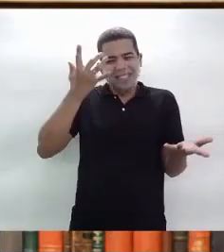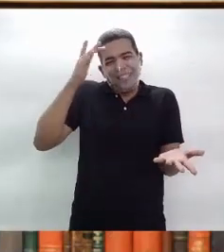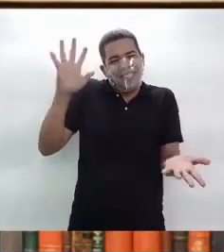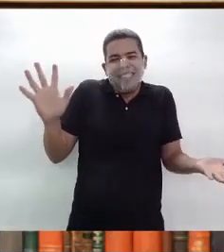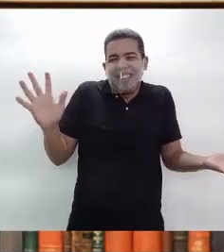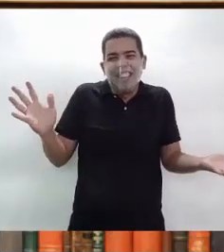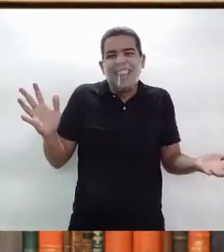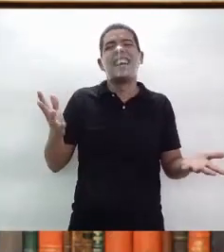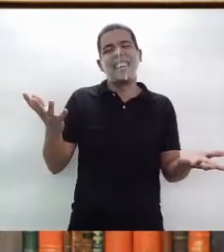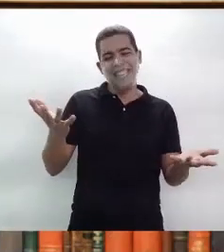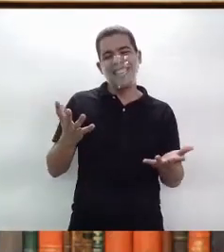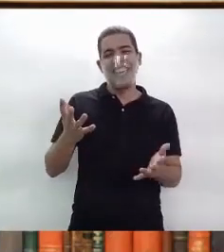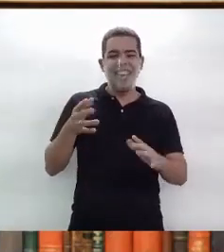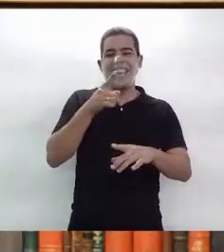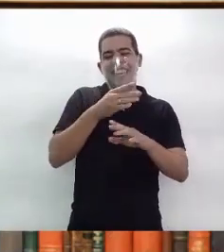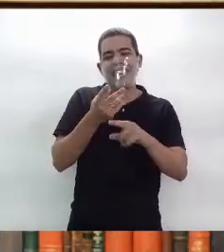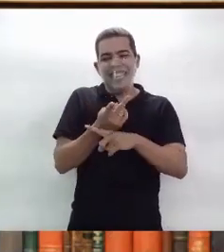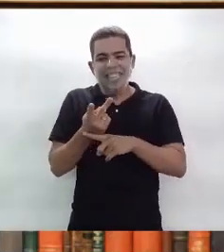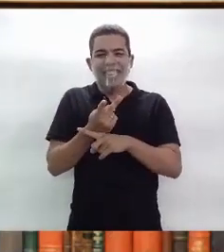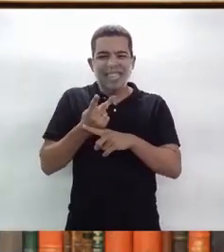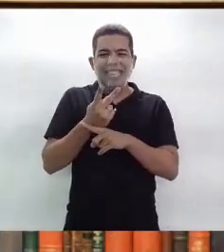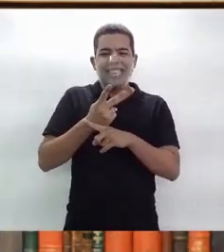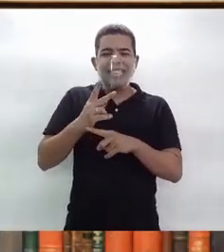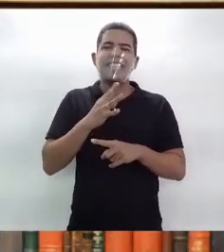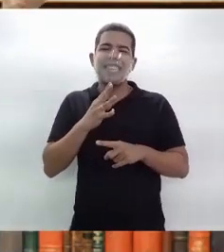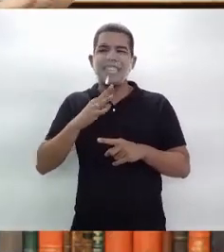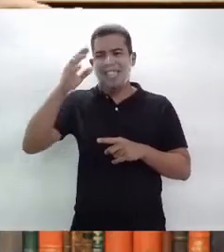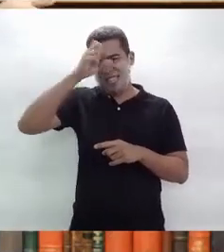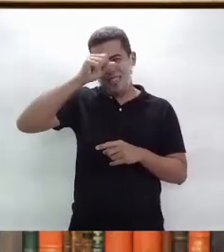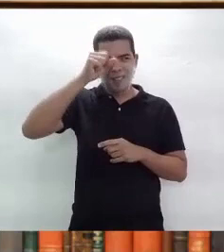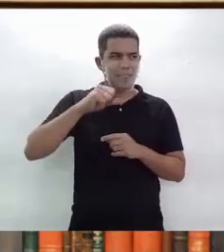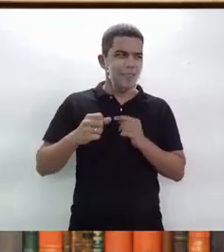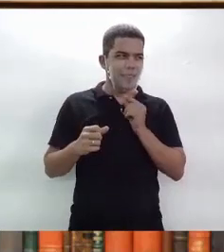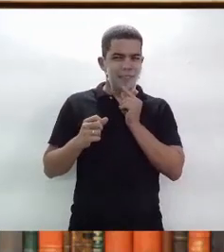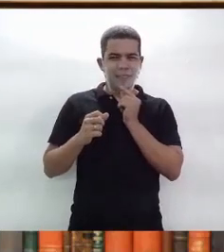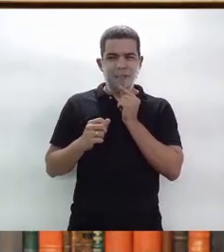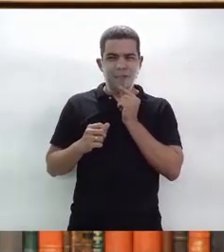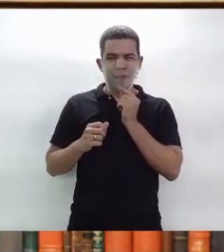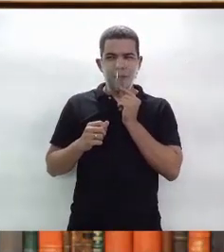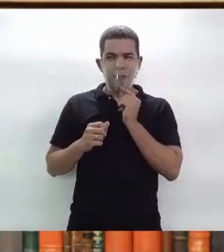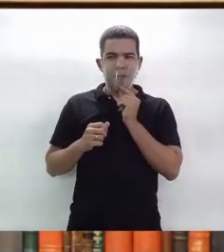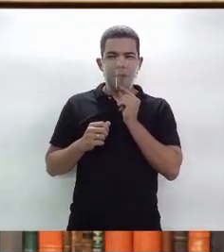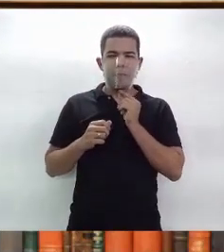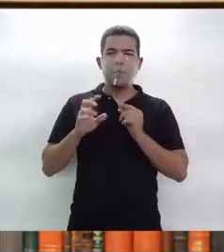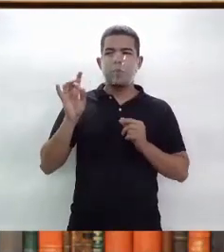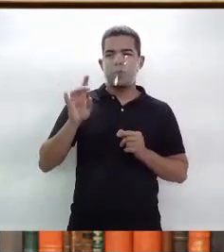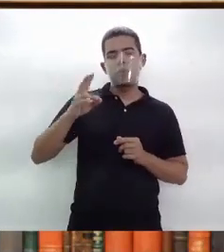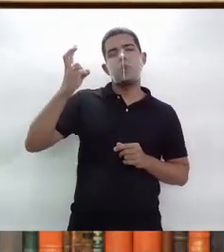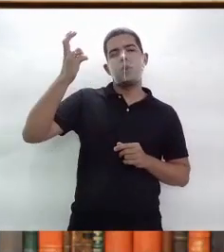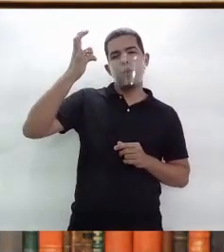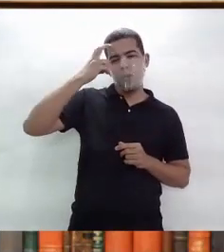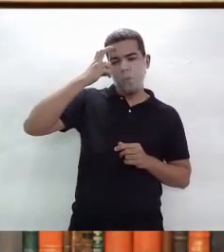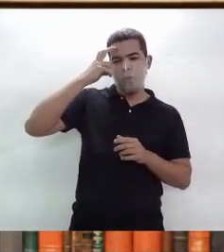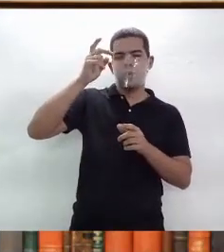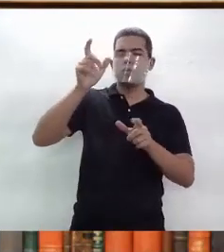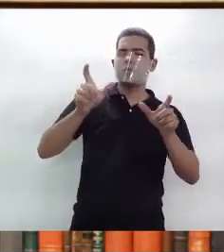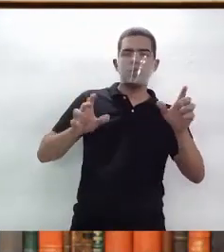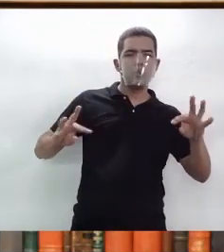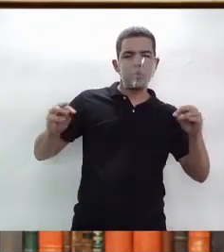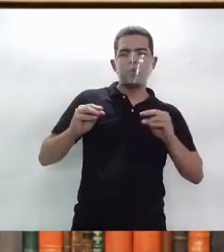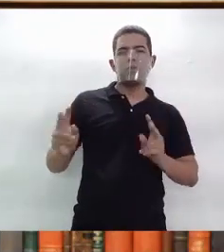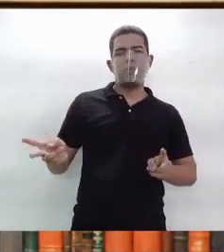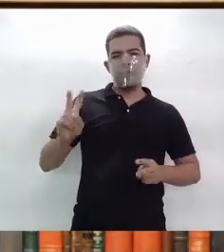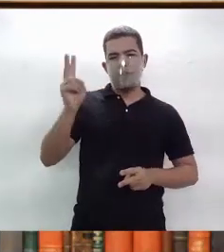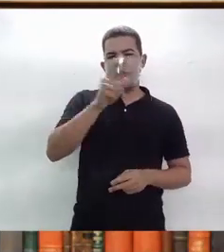Então, gente... Mas, não desvalorizando nenhuma cultura, tá, gente? É só para somar e